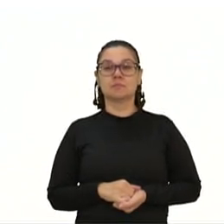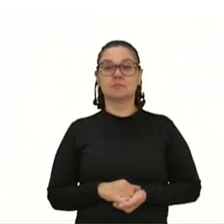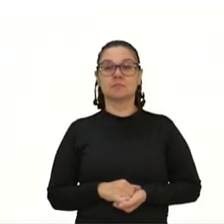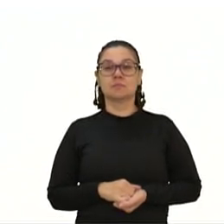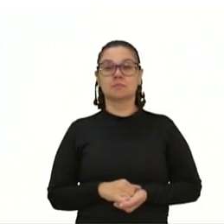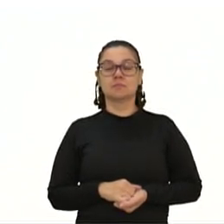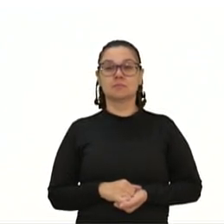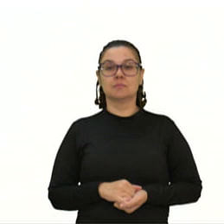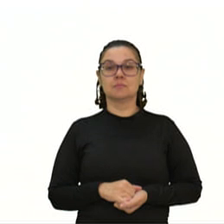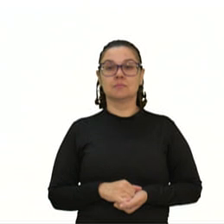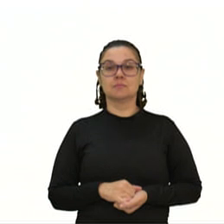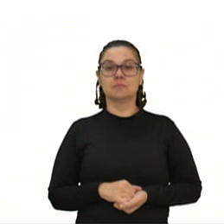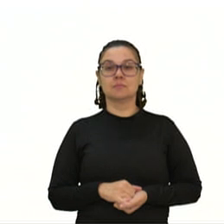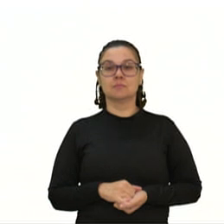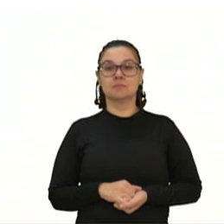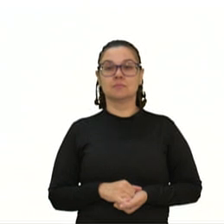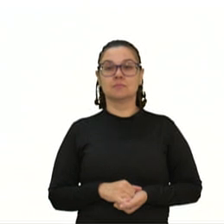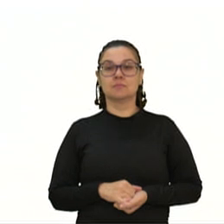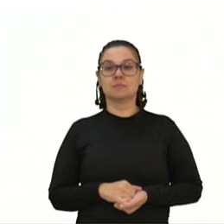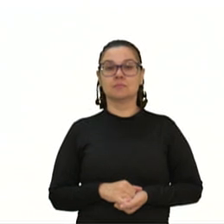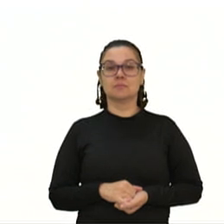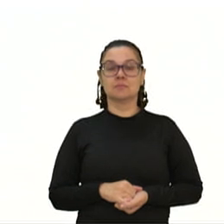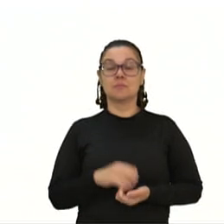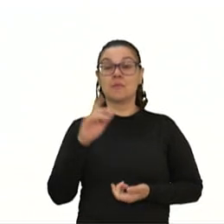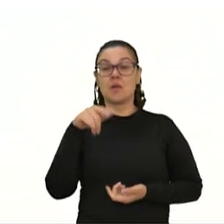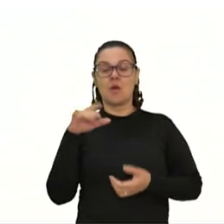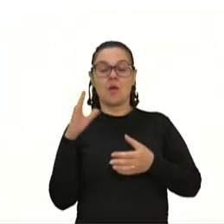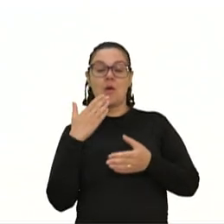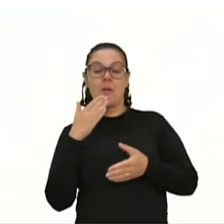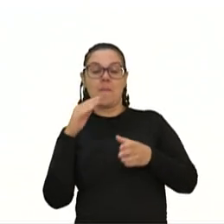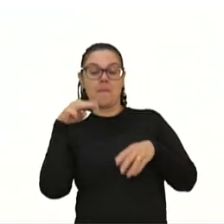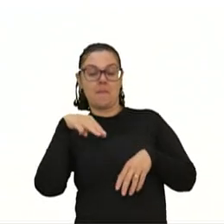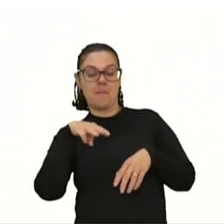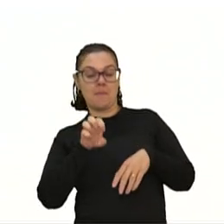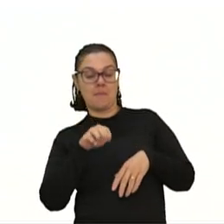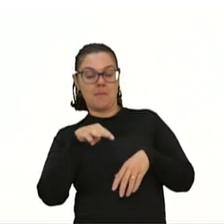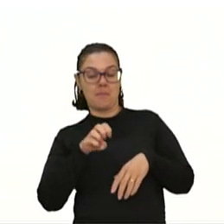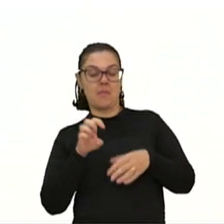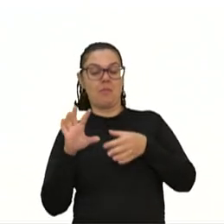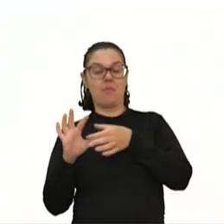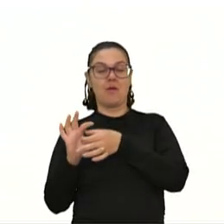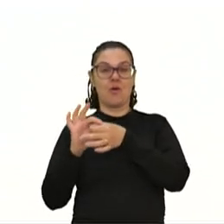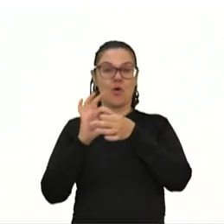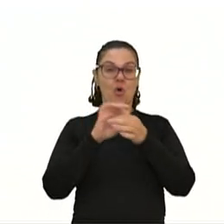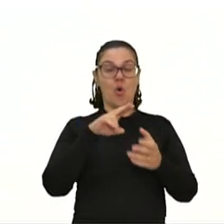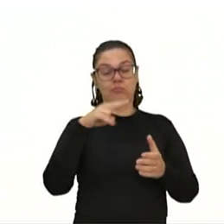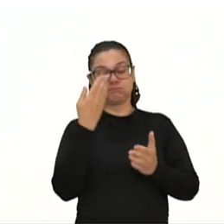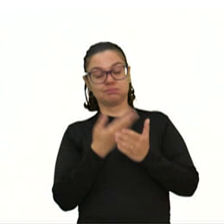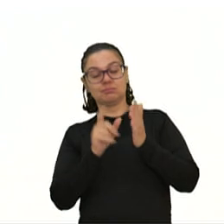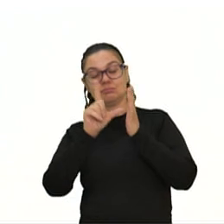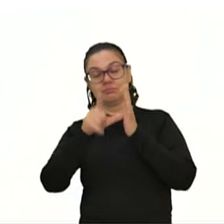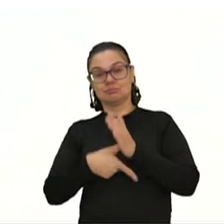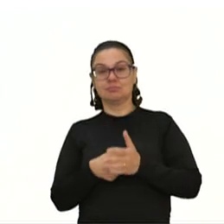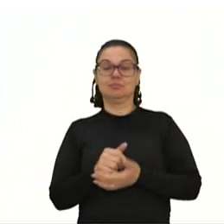outdated memes. São memes contextualizados ou memes